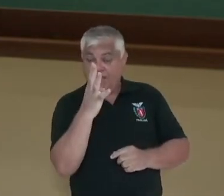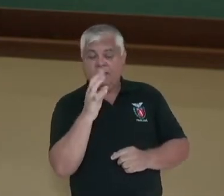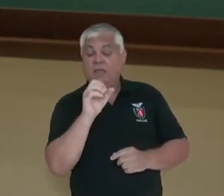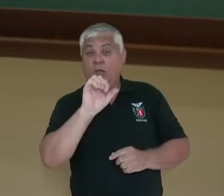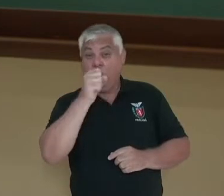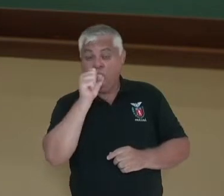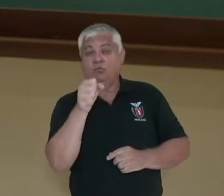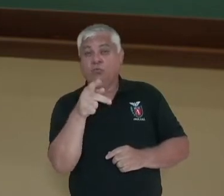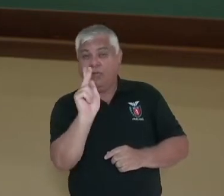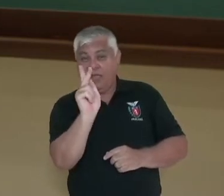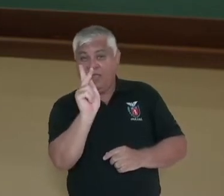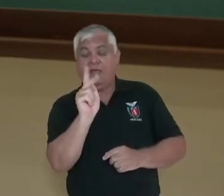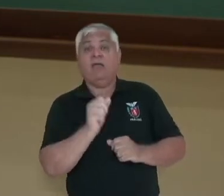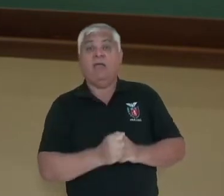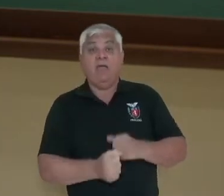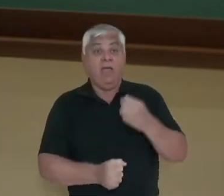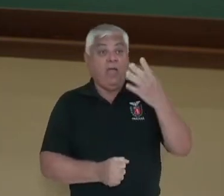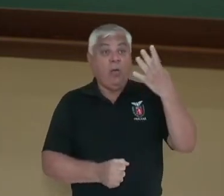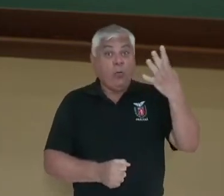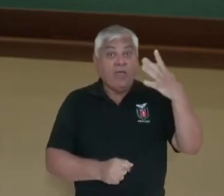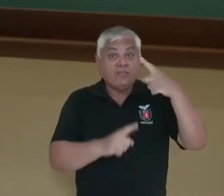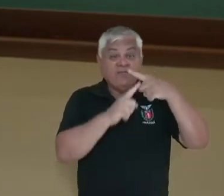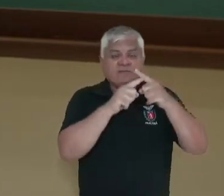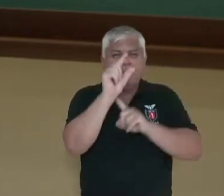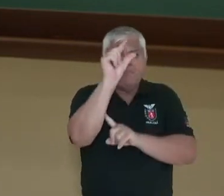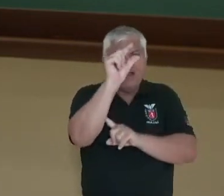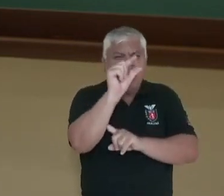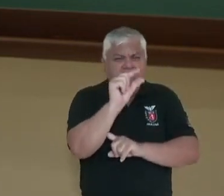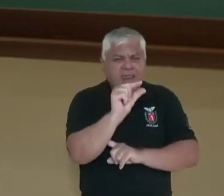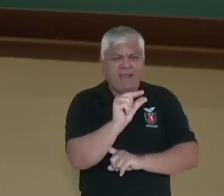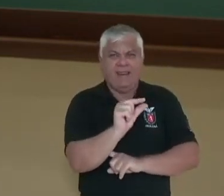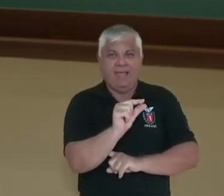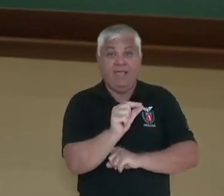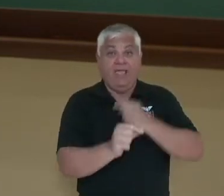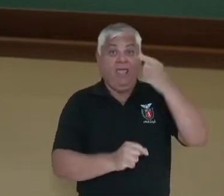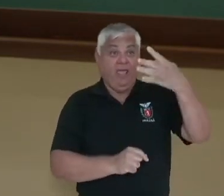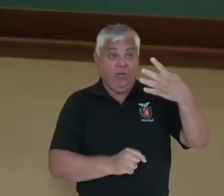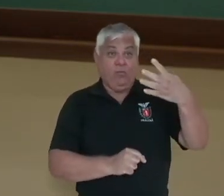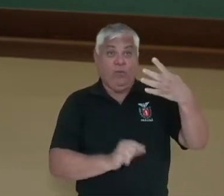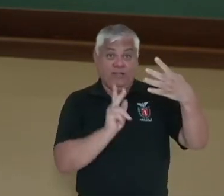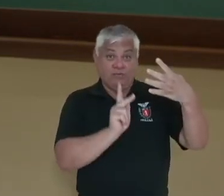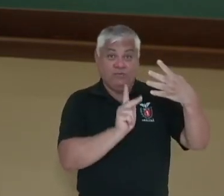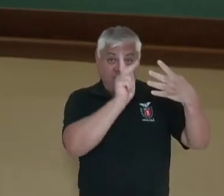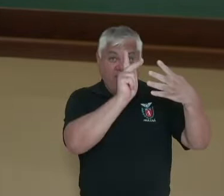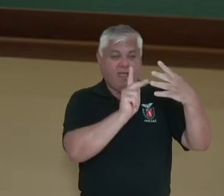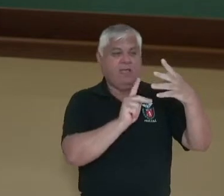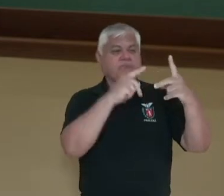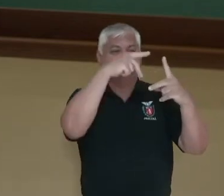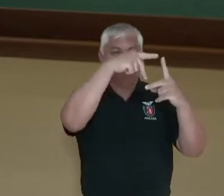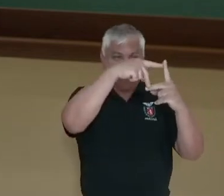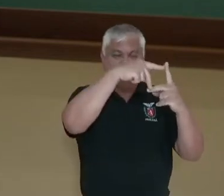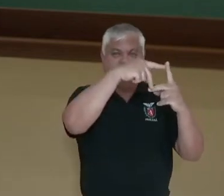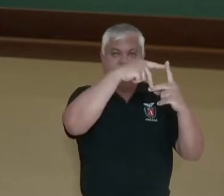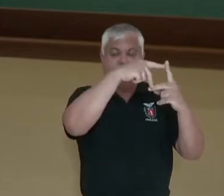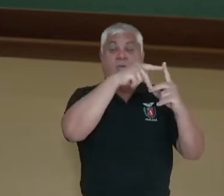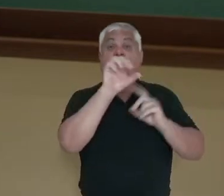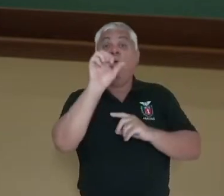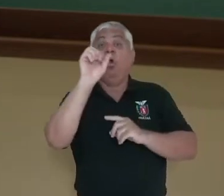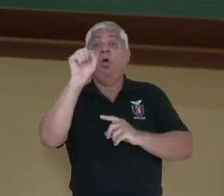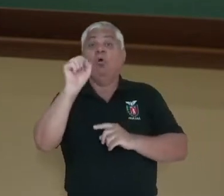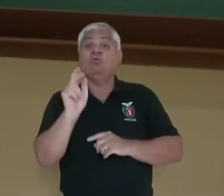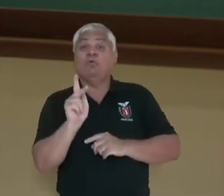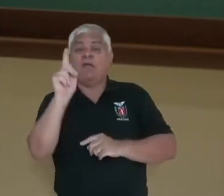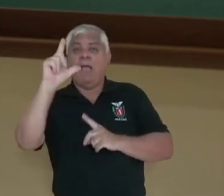é 4 vezes menor do que de uma 4K. Então, vocês estão vendo novamente, pessoal, uma imagem